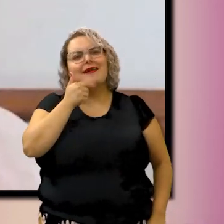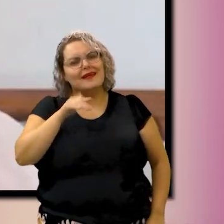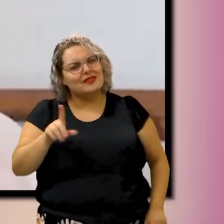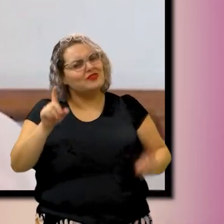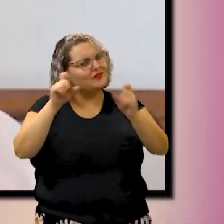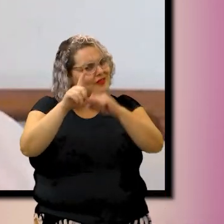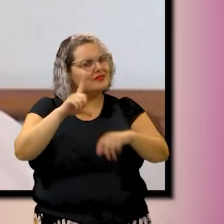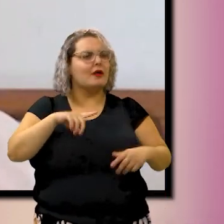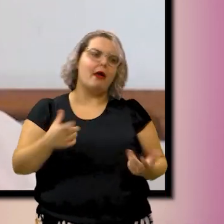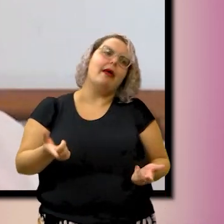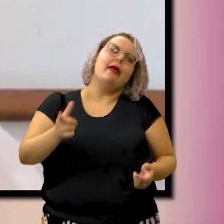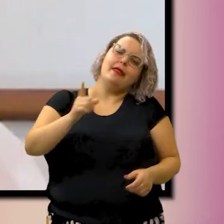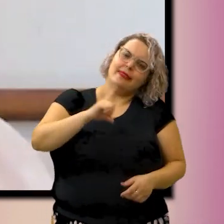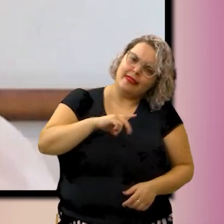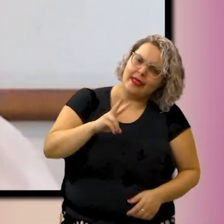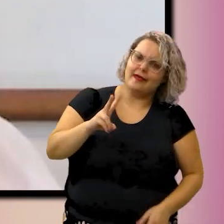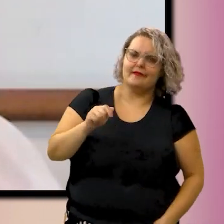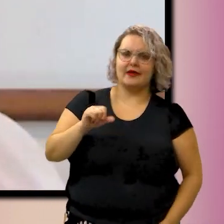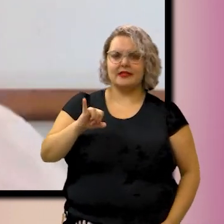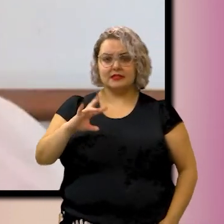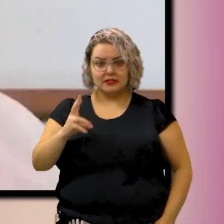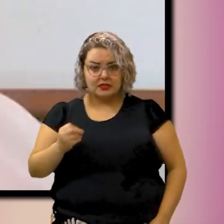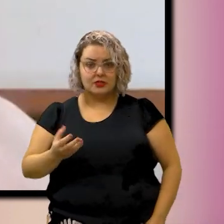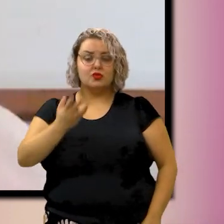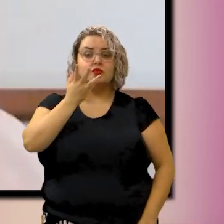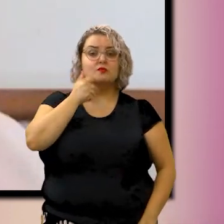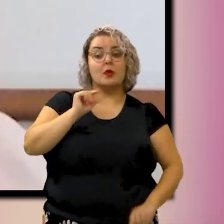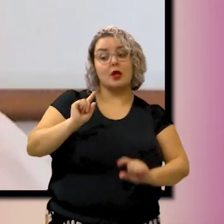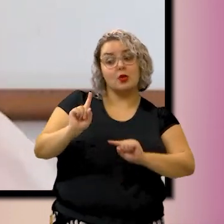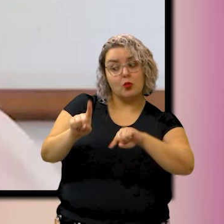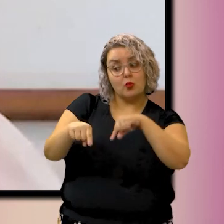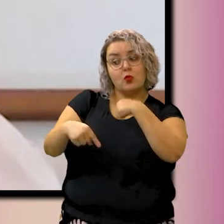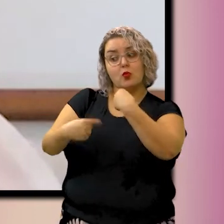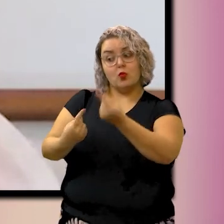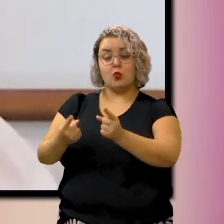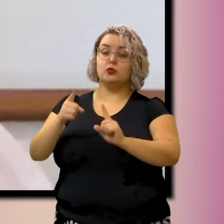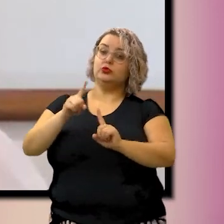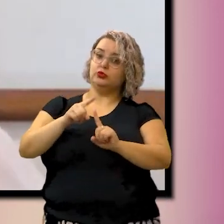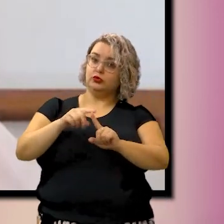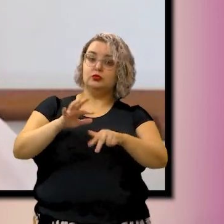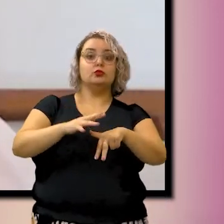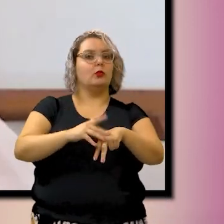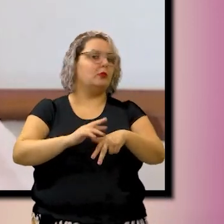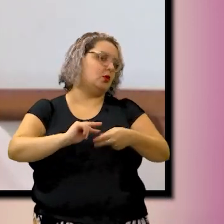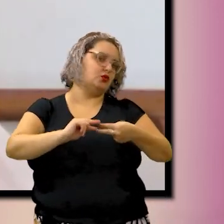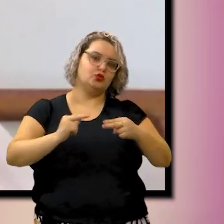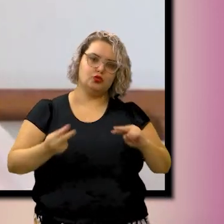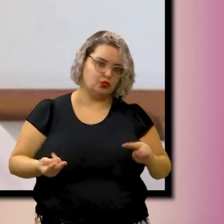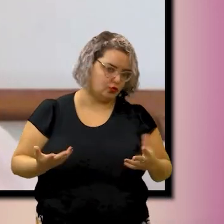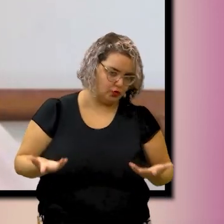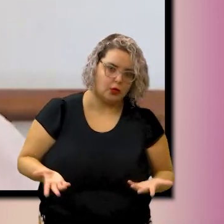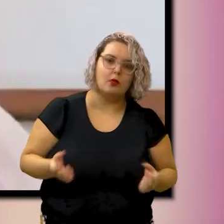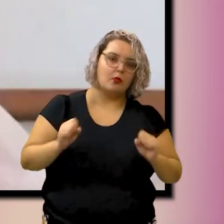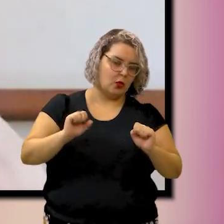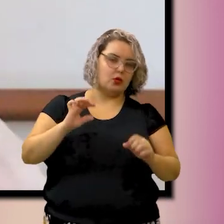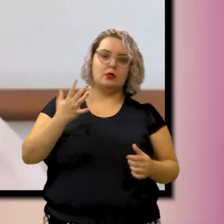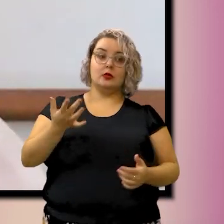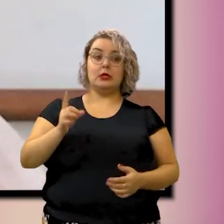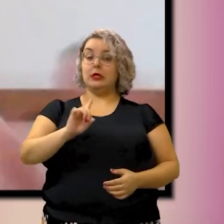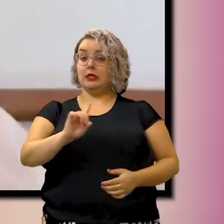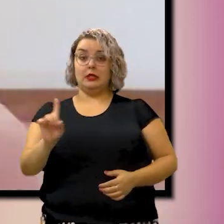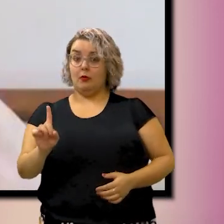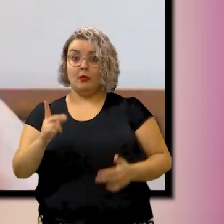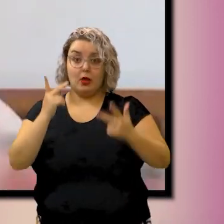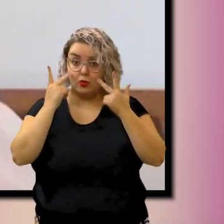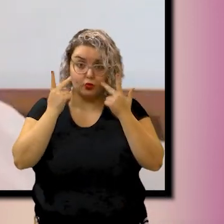gente até tem varizes e vasinhos em crianças, mas às vezes associado a um outro tipo de doença, uma doença genética congênita, que não